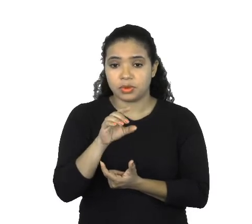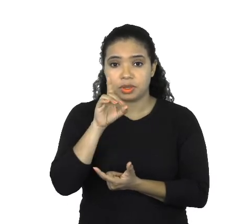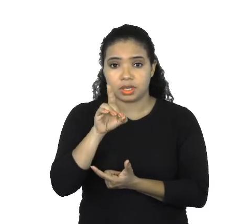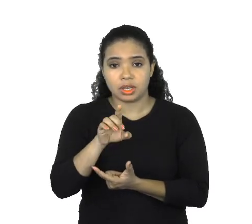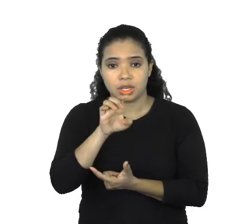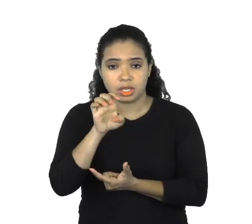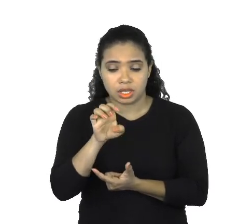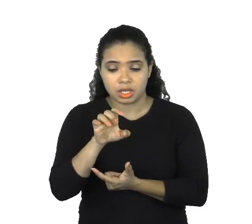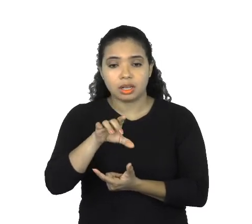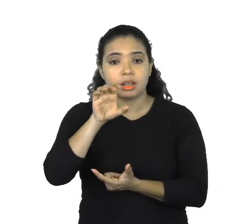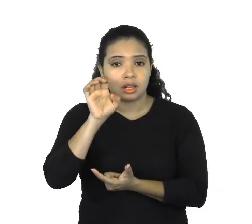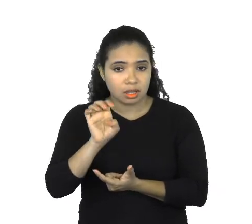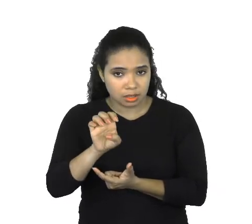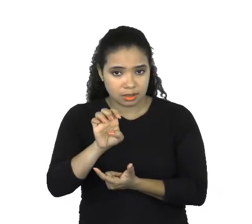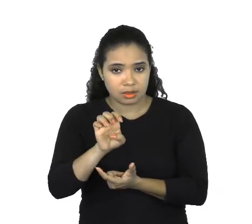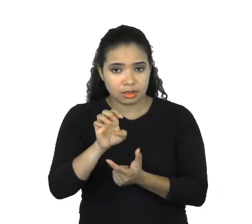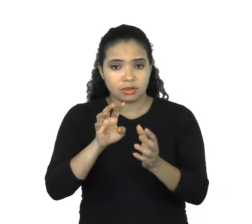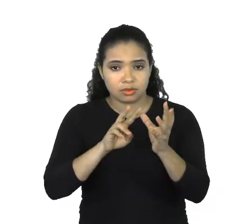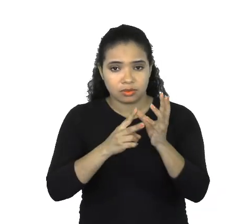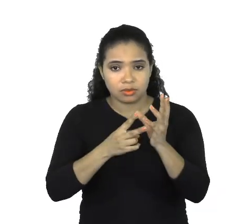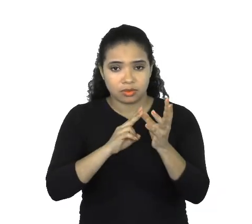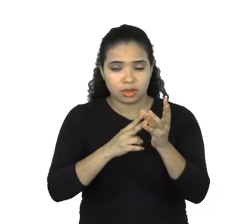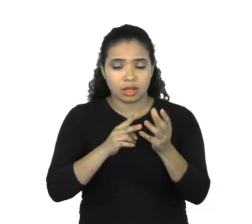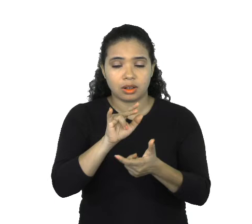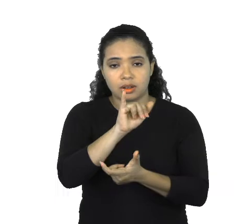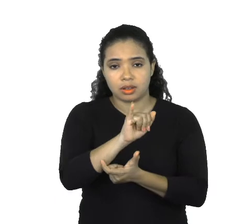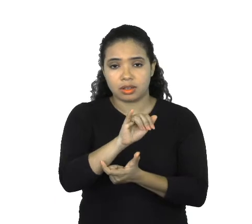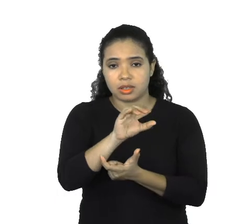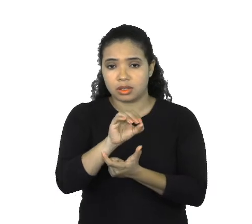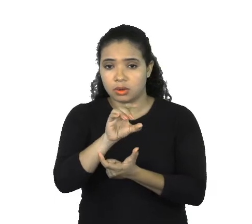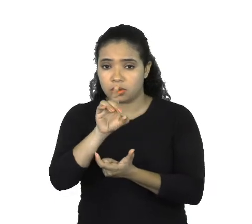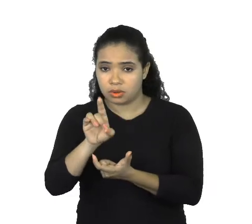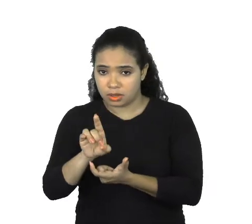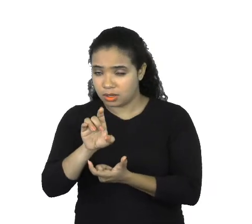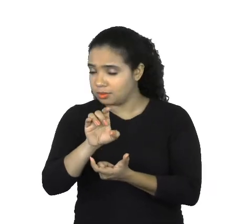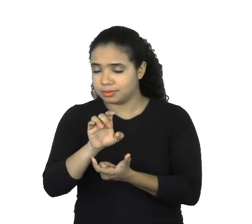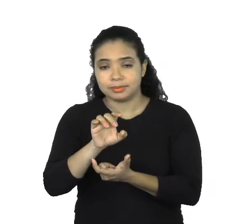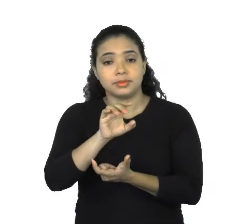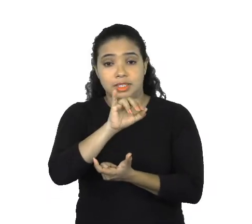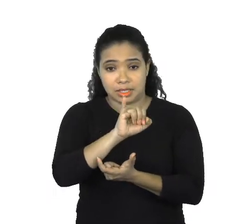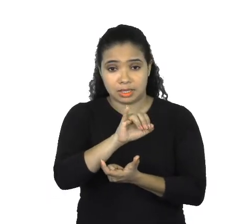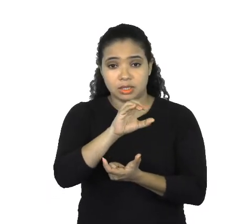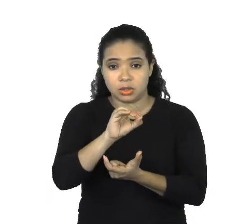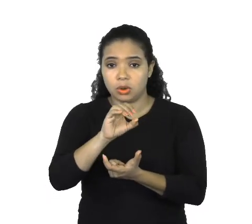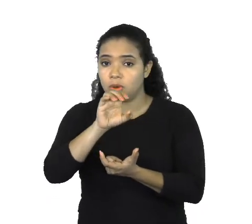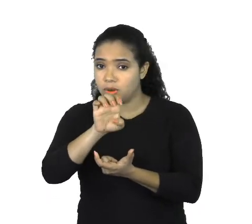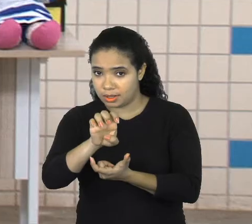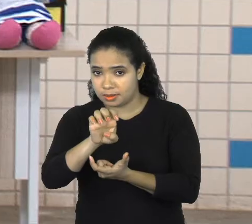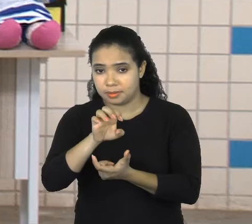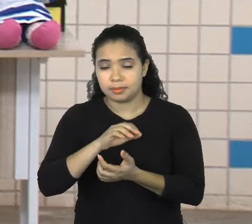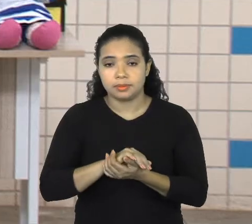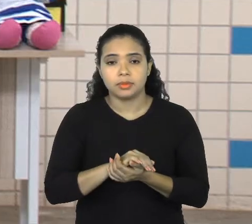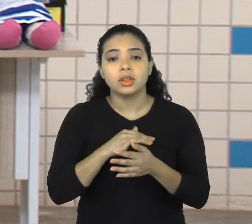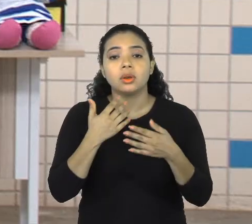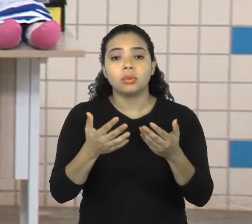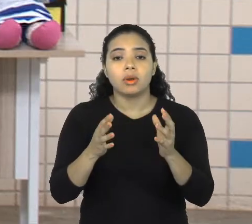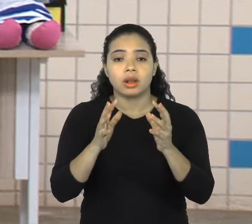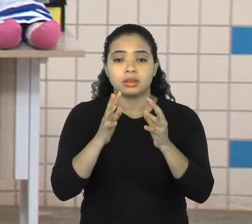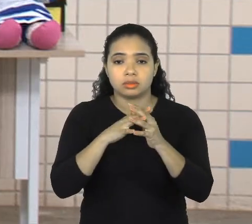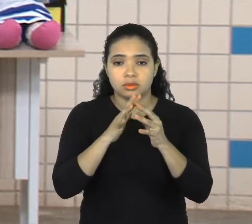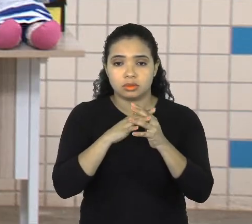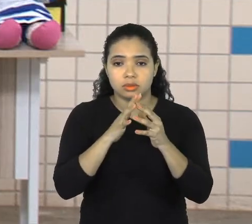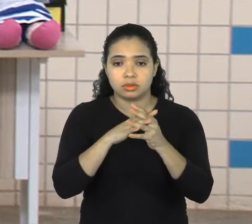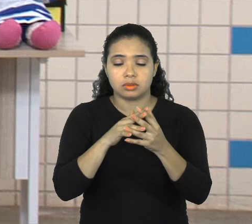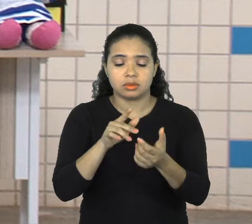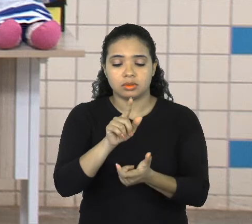e o E, a vogal E. Então, as vogais é I, O, E. Quais as consoantes? O G, da